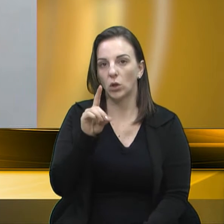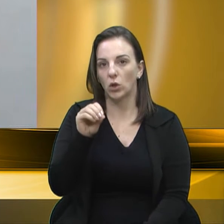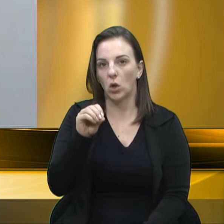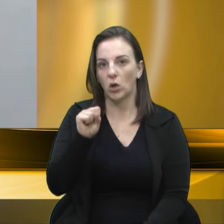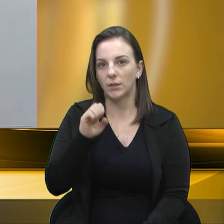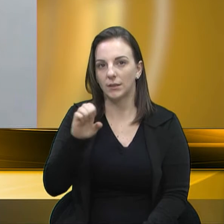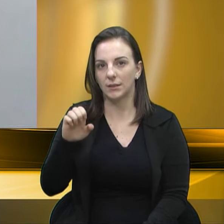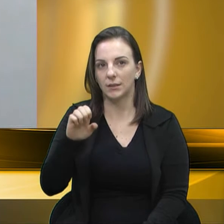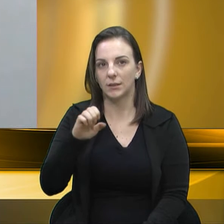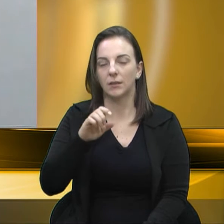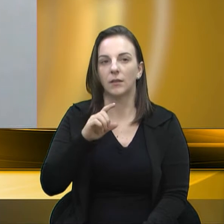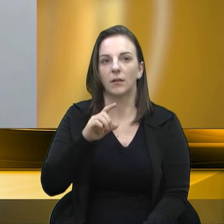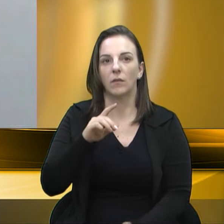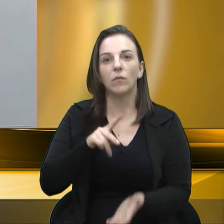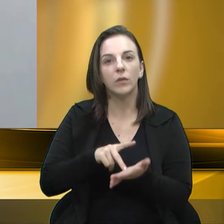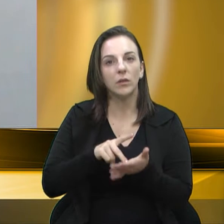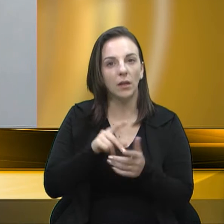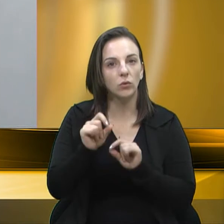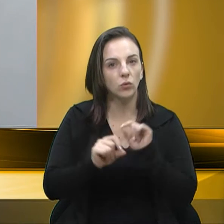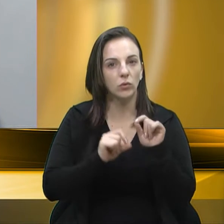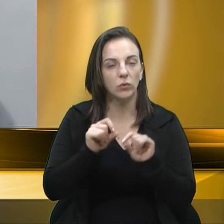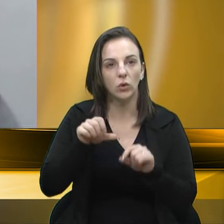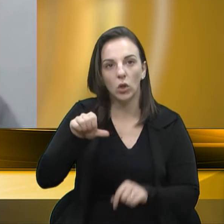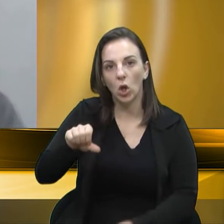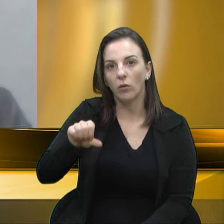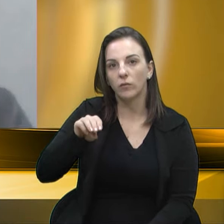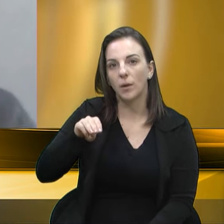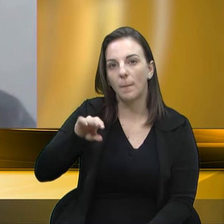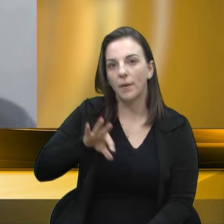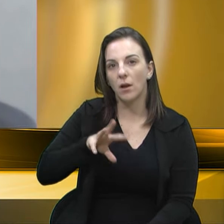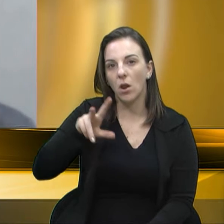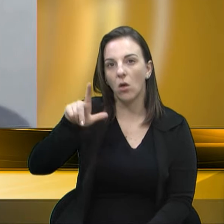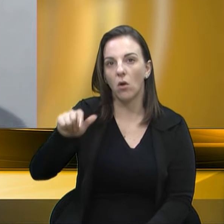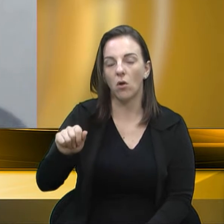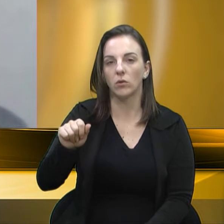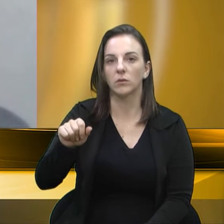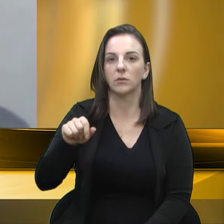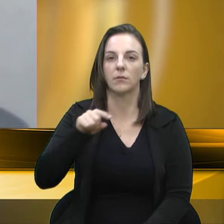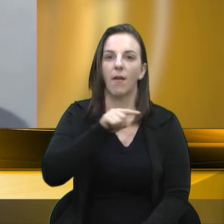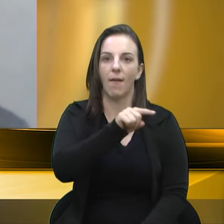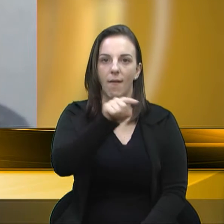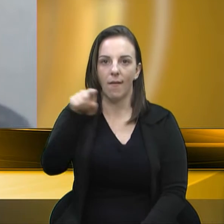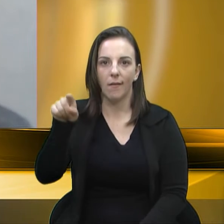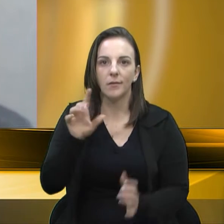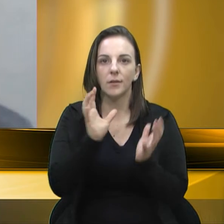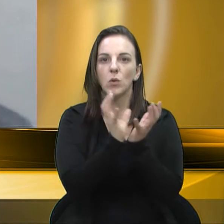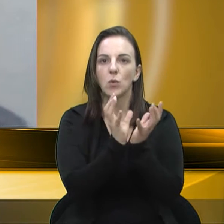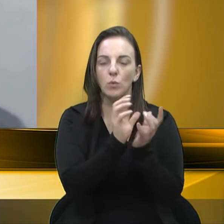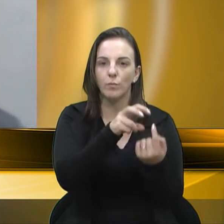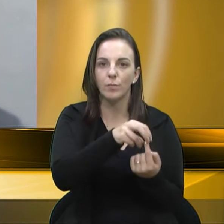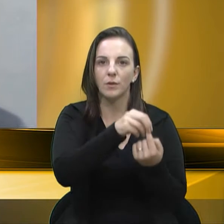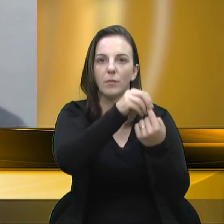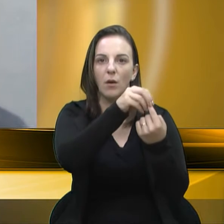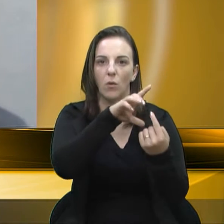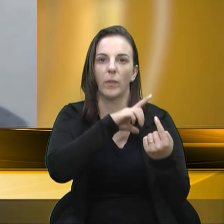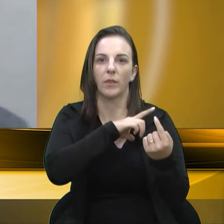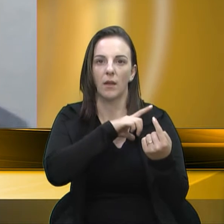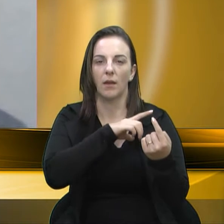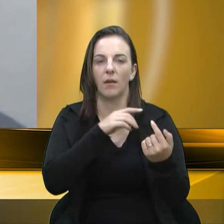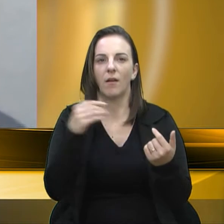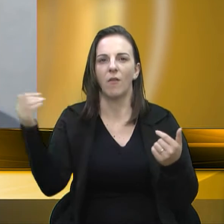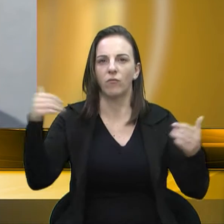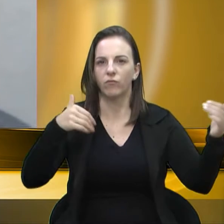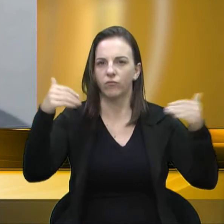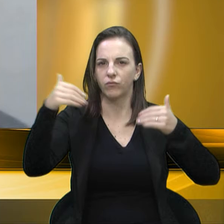milhões e 400 mil doses que estariam à disposição desse grupo prioritário. Doses essas vindas da